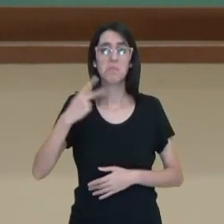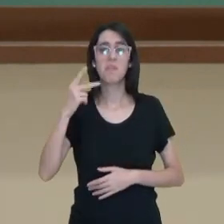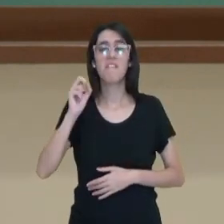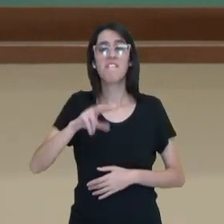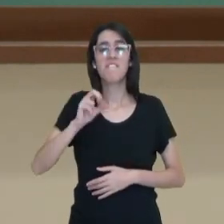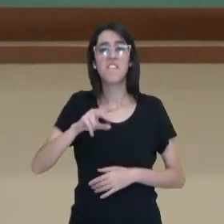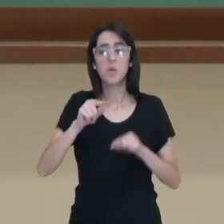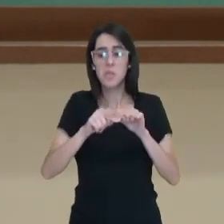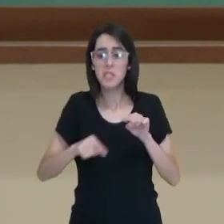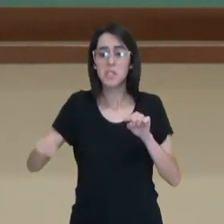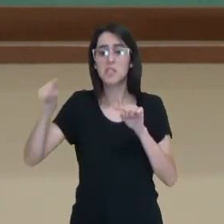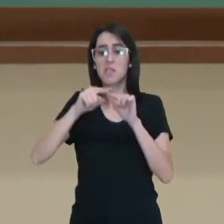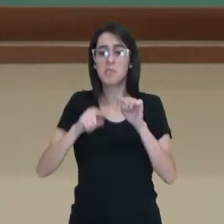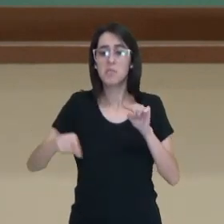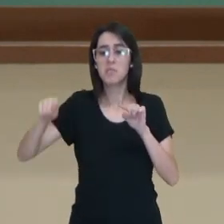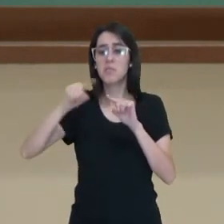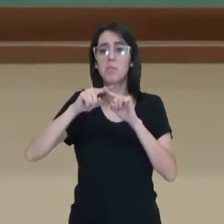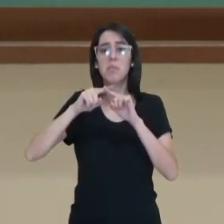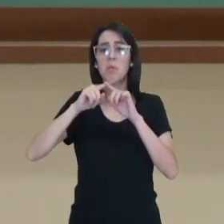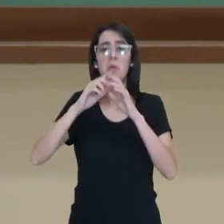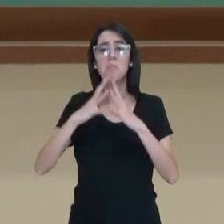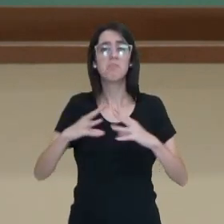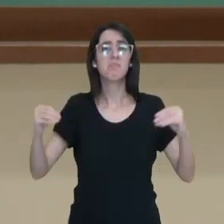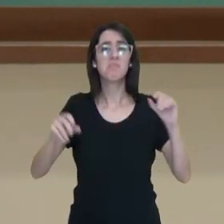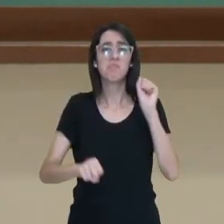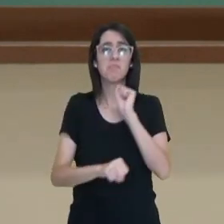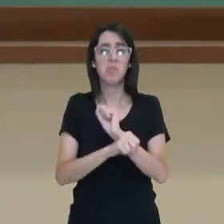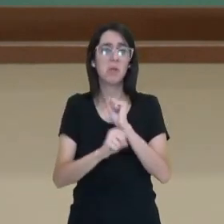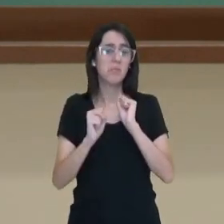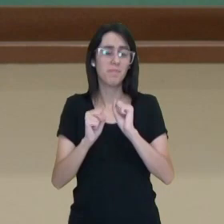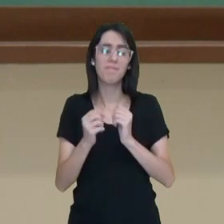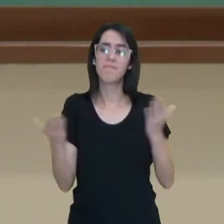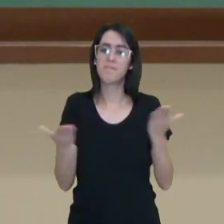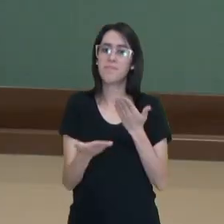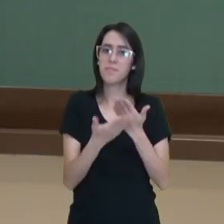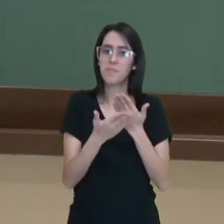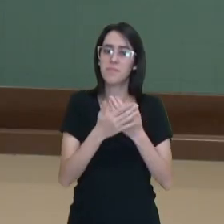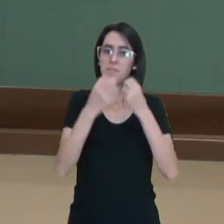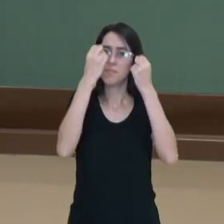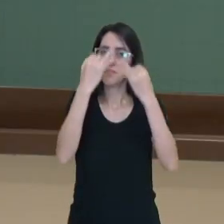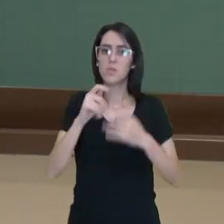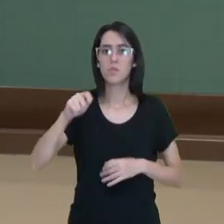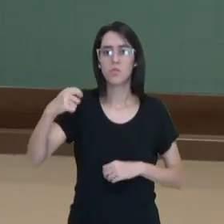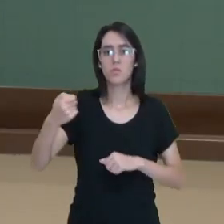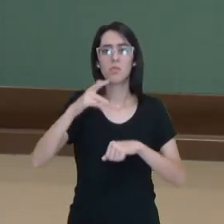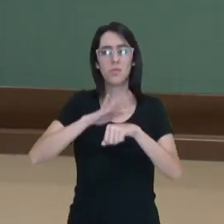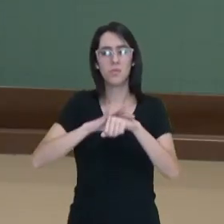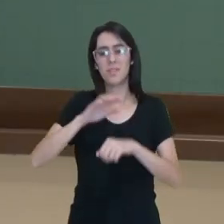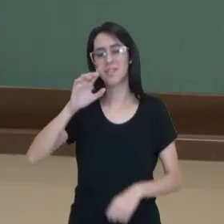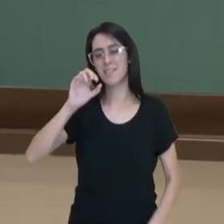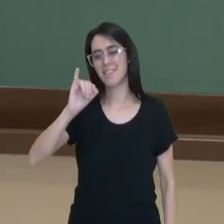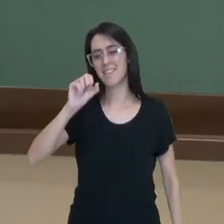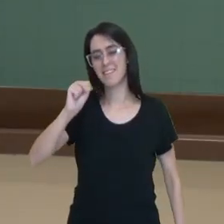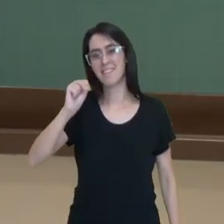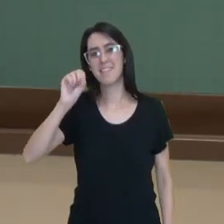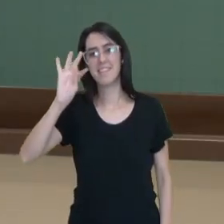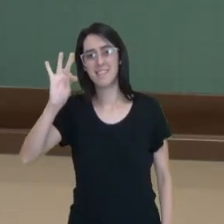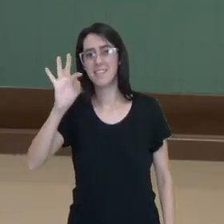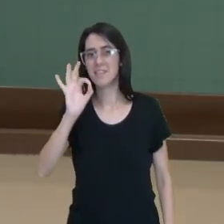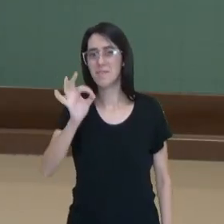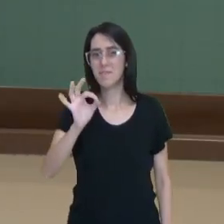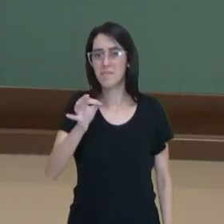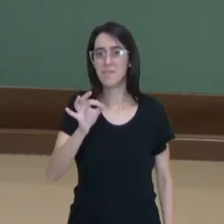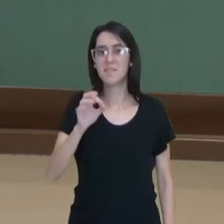vírus causadores, certo? Então, nessa aula nós falamos sobre essas doenças sexualmente transmissíveis, essas istes, né,